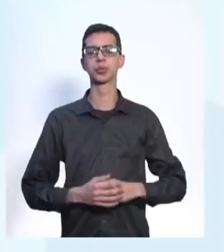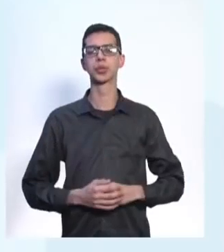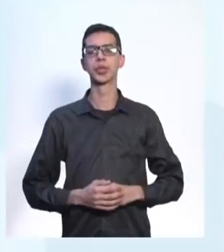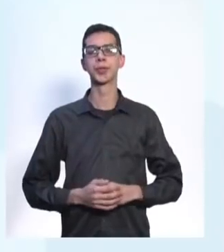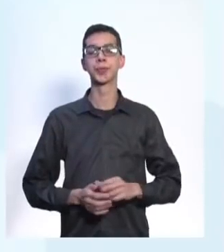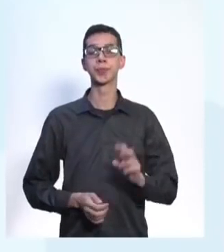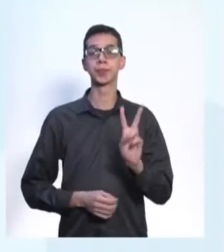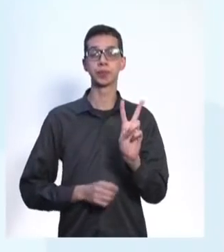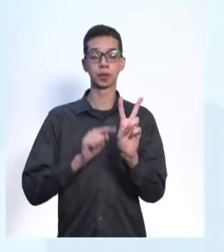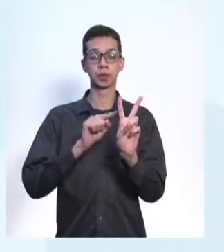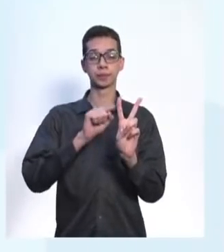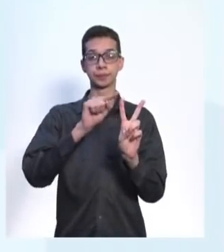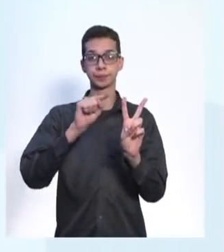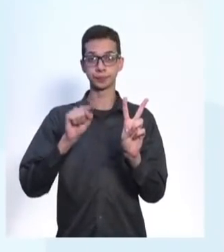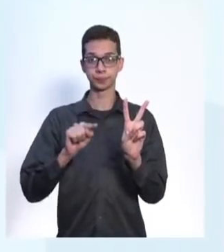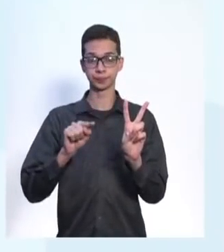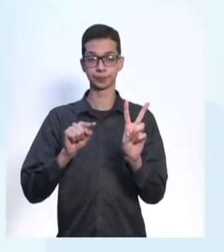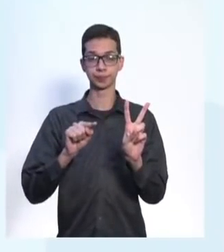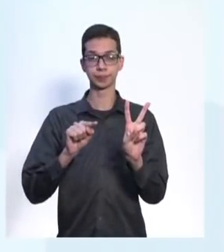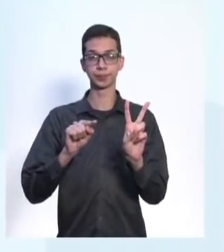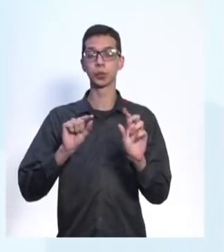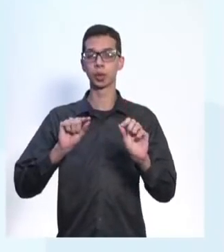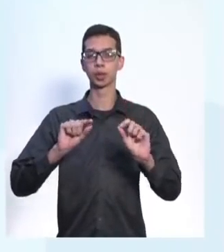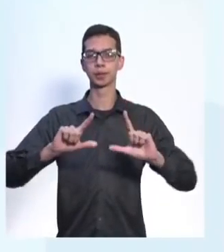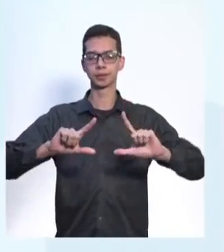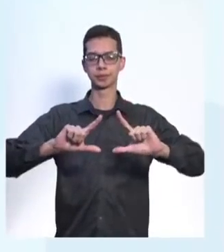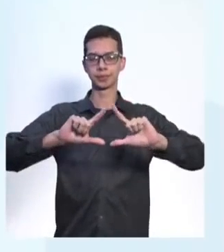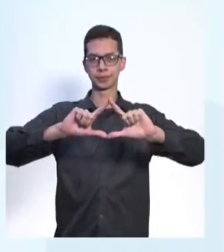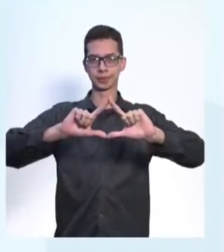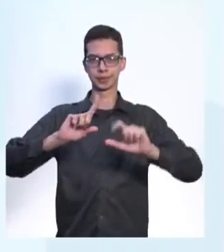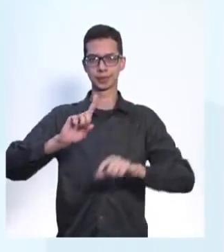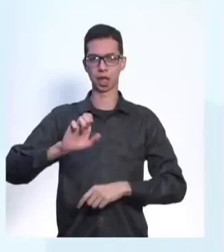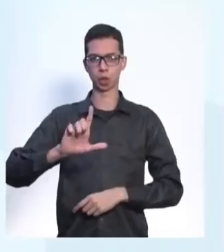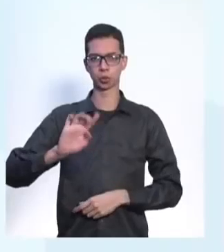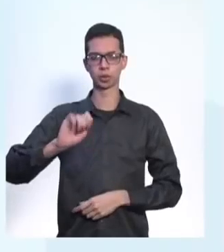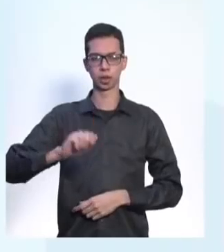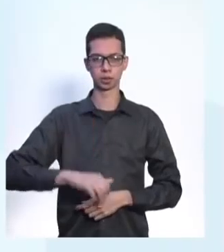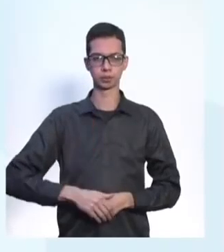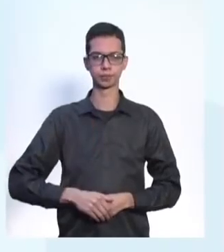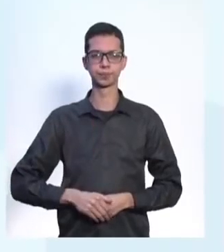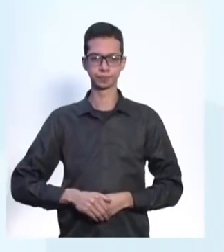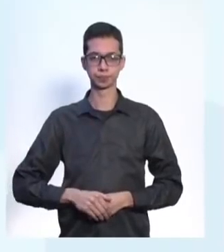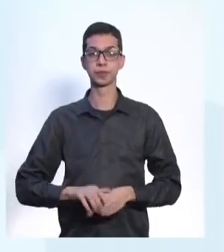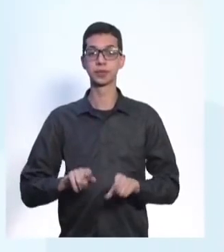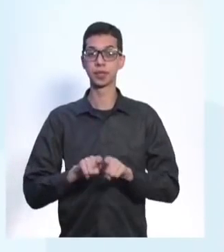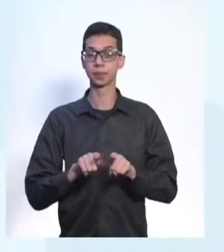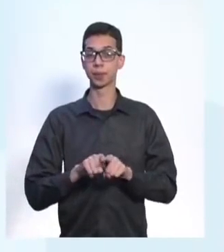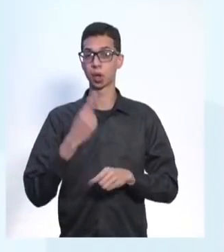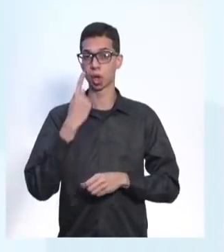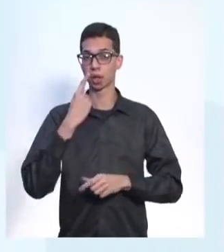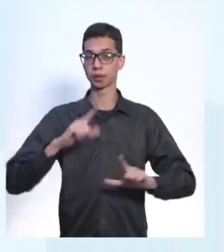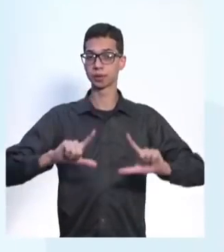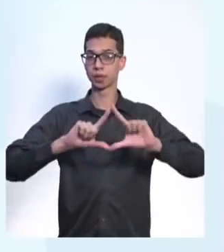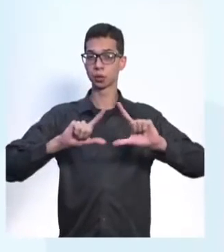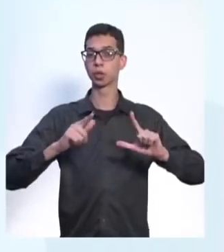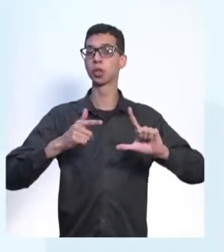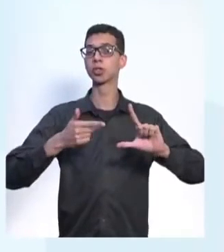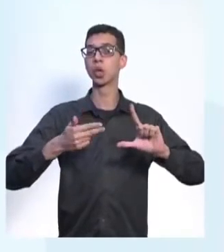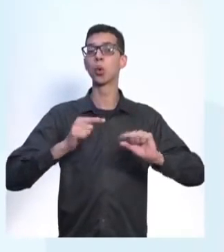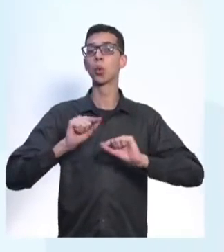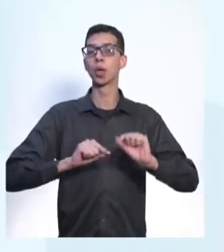E o delta, ele tem também uma fórmula, que é b ao quadrado menos 4 vezes